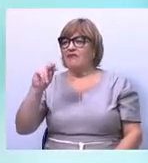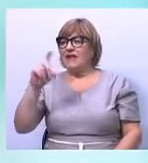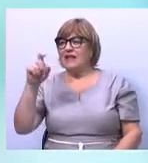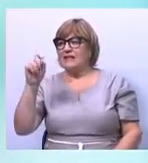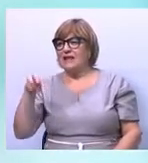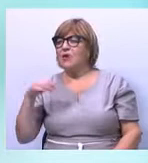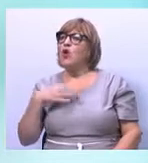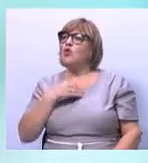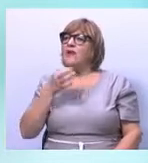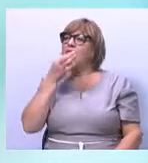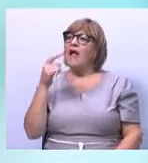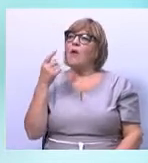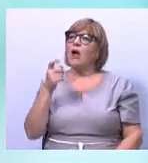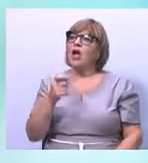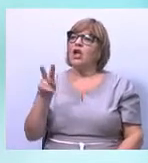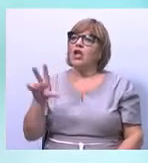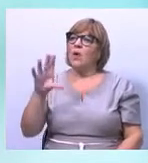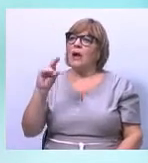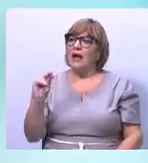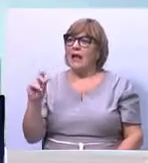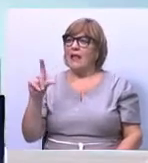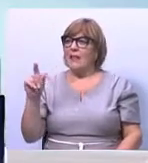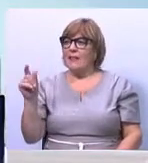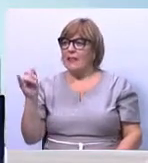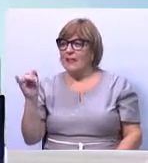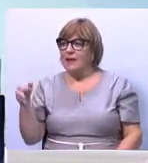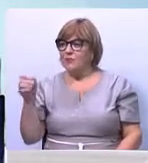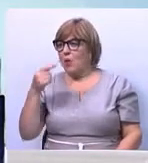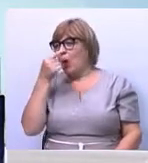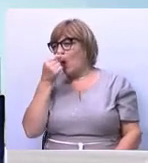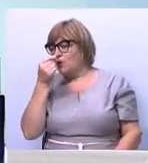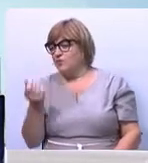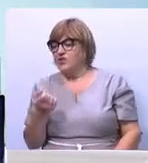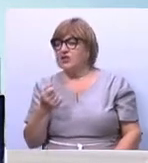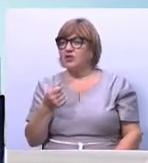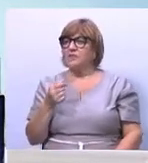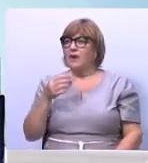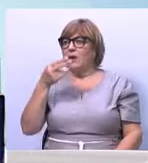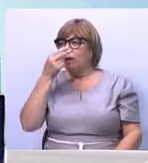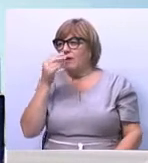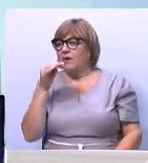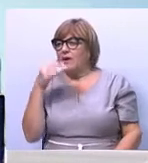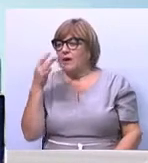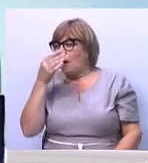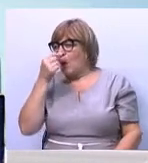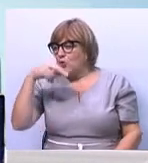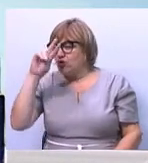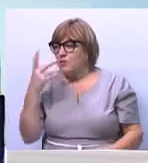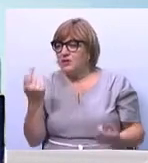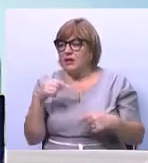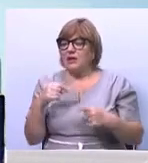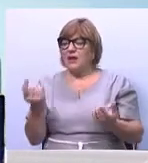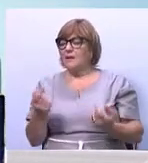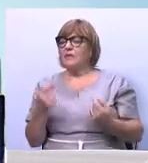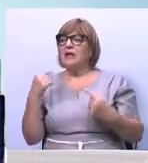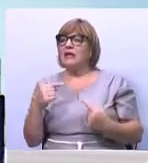alguns, de facto, nomeadamente do eucalipto, quando falamos das constipações, dos resfriados, porque há aqui múltiplos benefícios